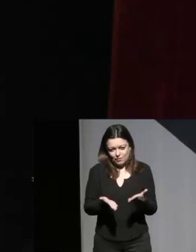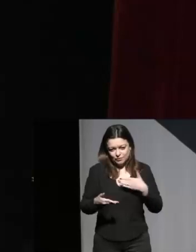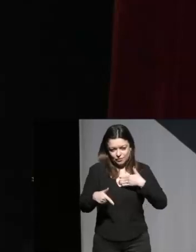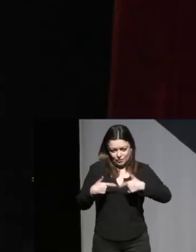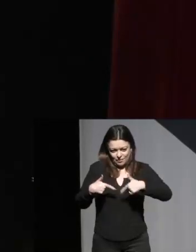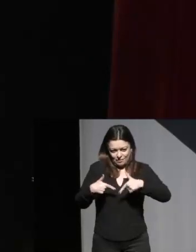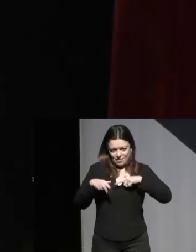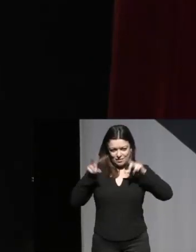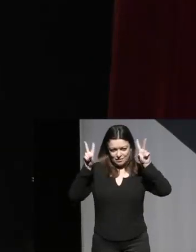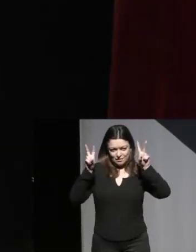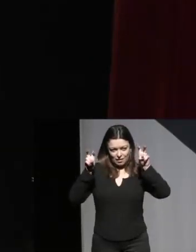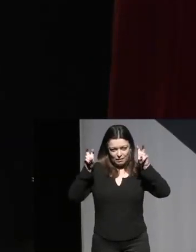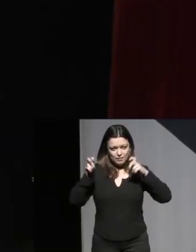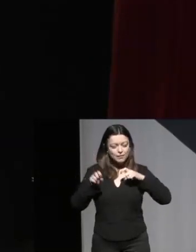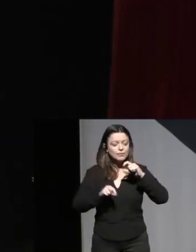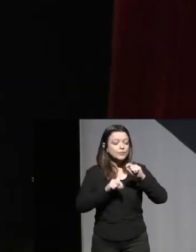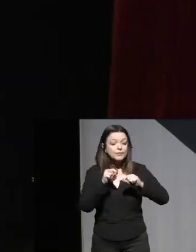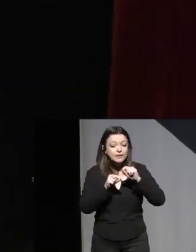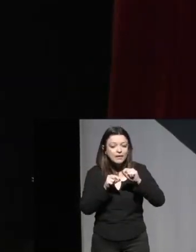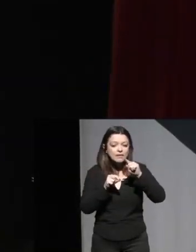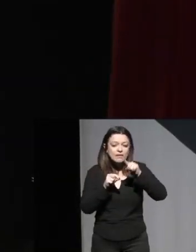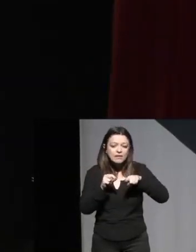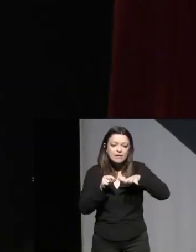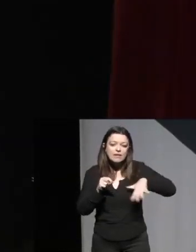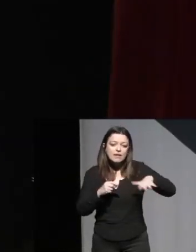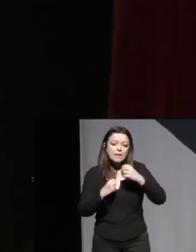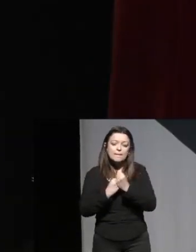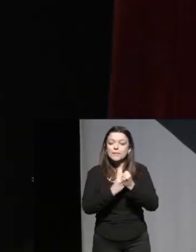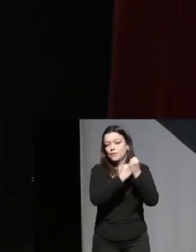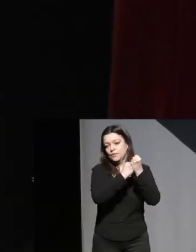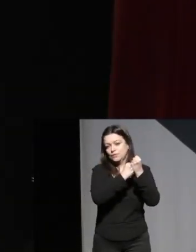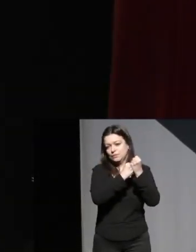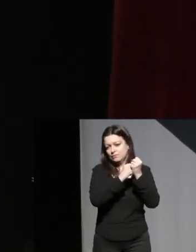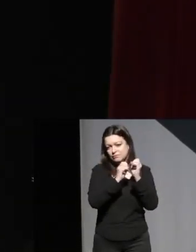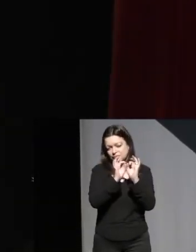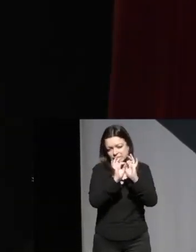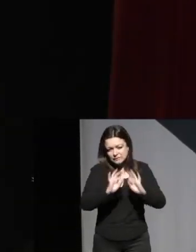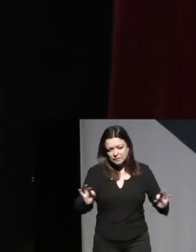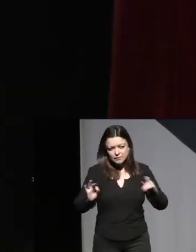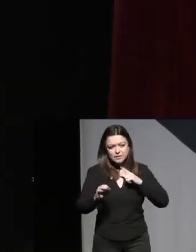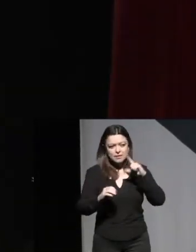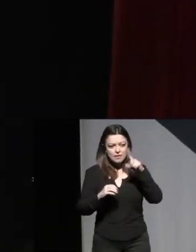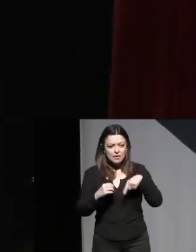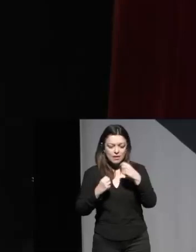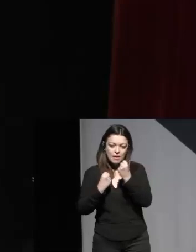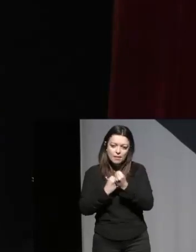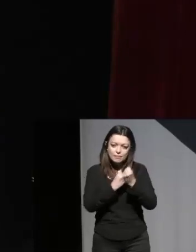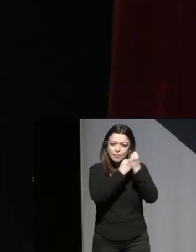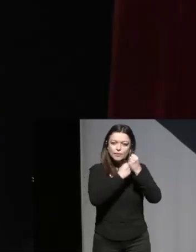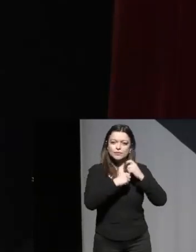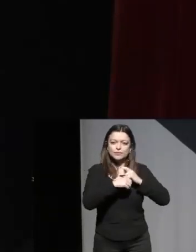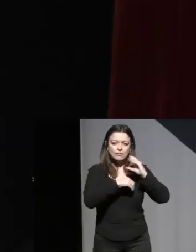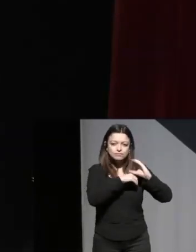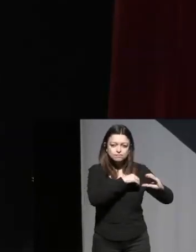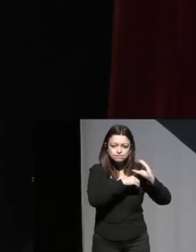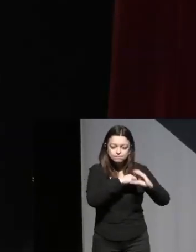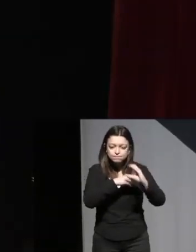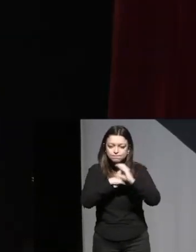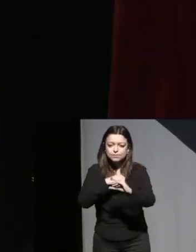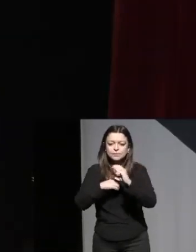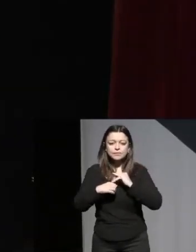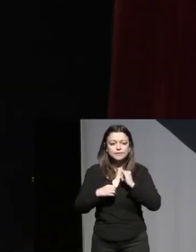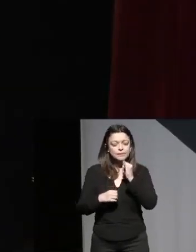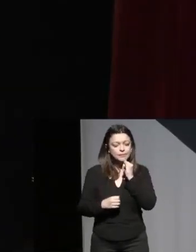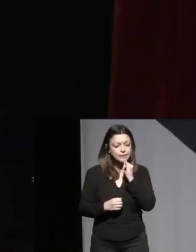as subvenções nada mais são do que apoio, de maneira bem simplória. É o apoio que o Estado dá, muitas vezes por meio de isenção,